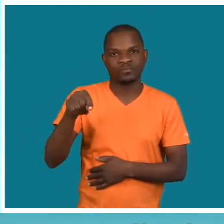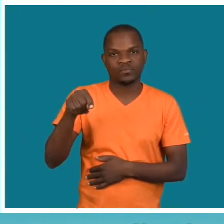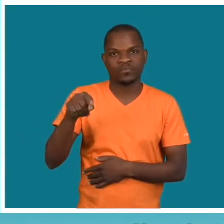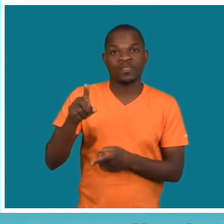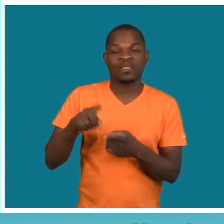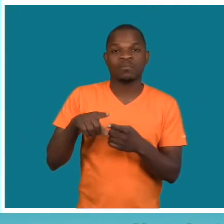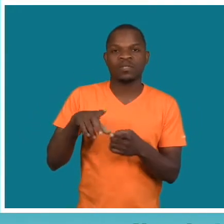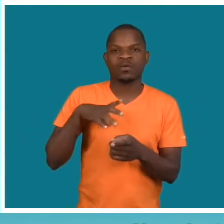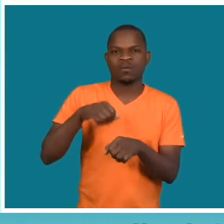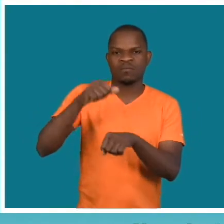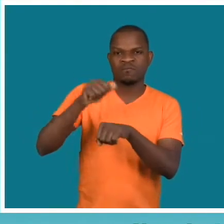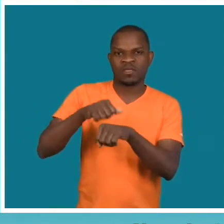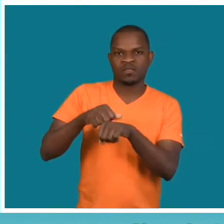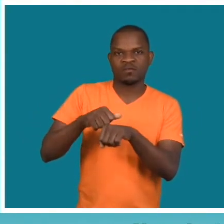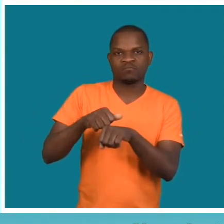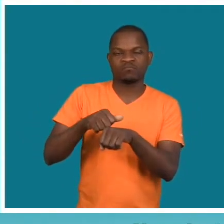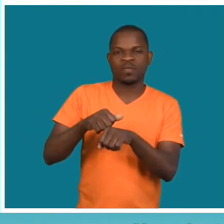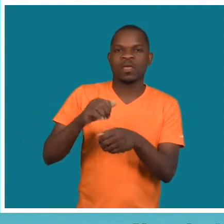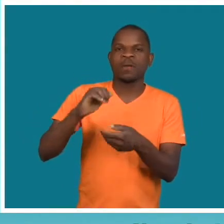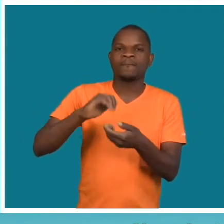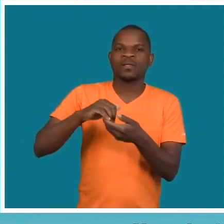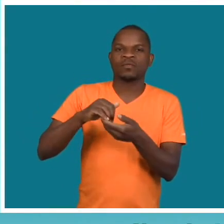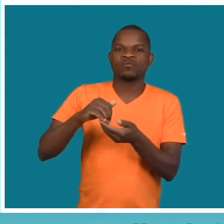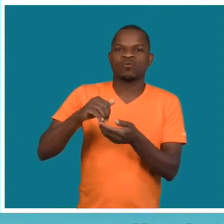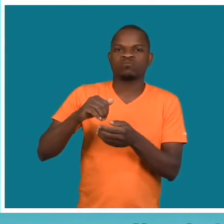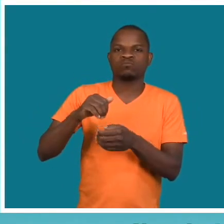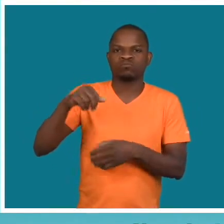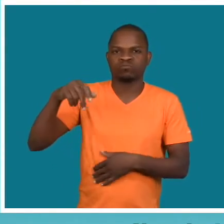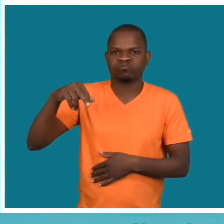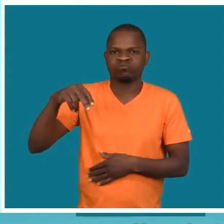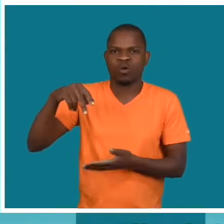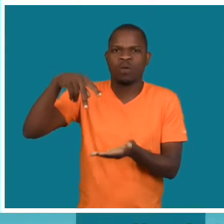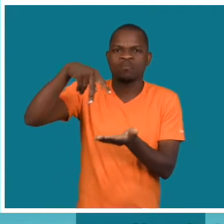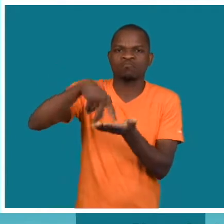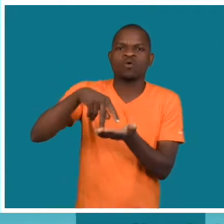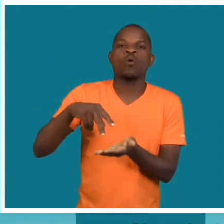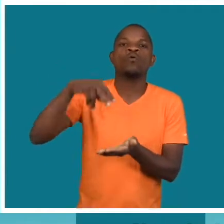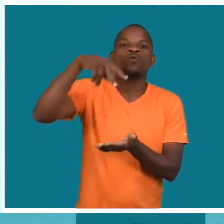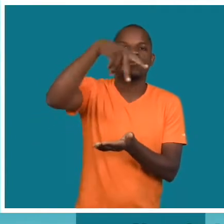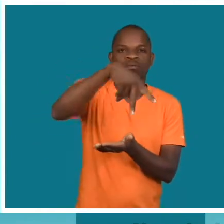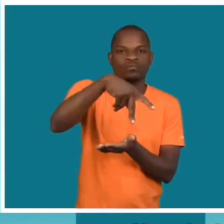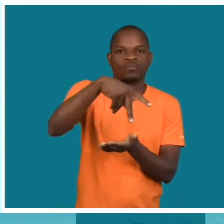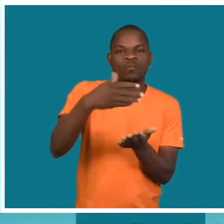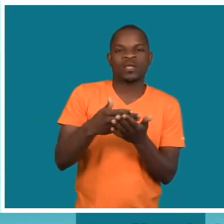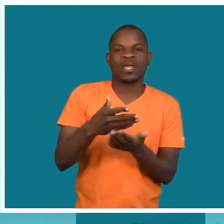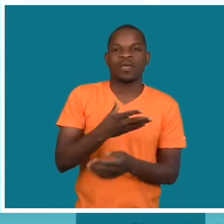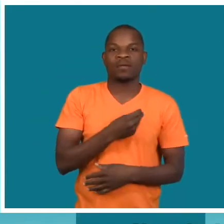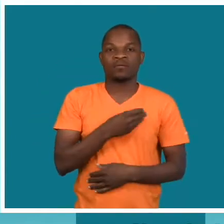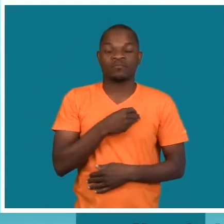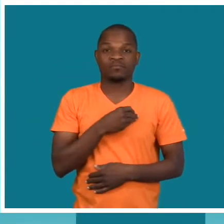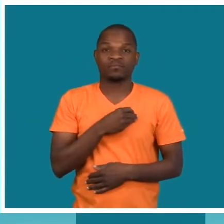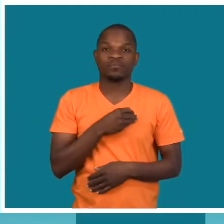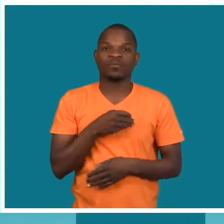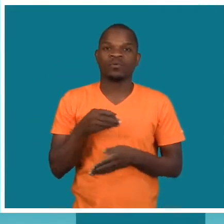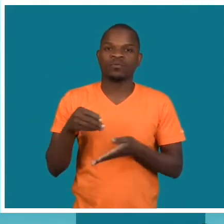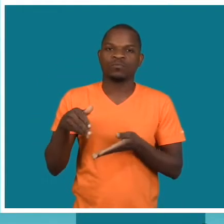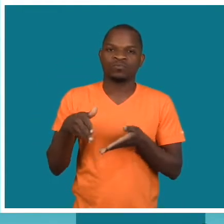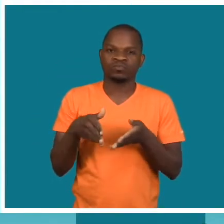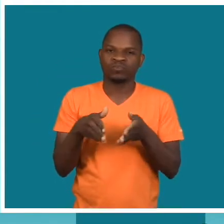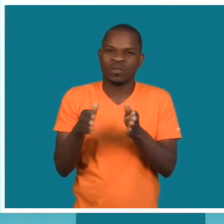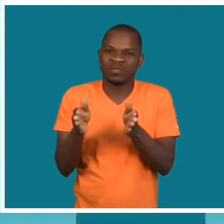água, tinha lá uma pedra, onde se via de ponte, para saltar-se, para não pisar na água, saltar para outro